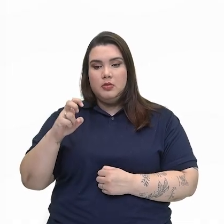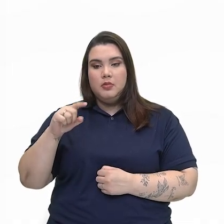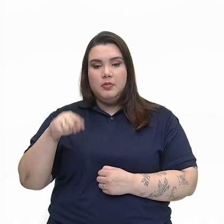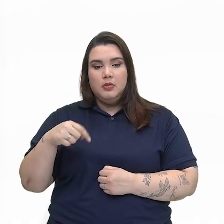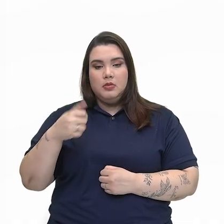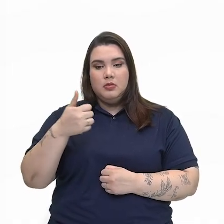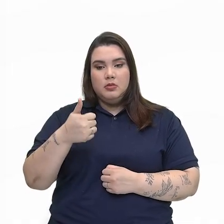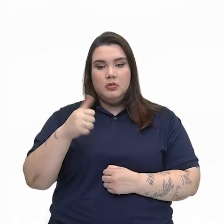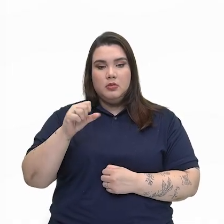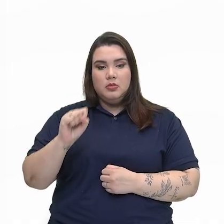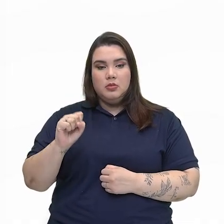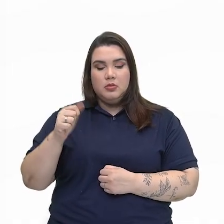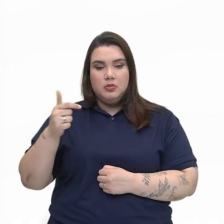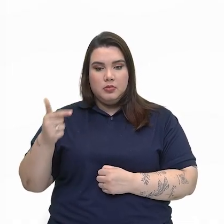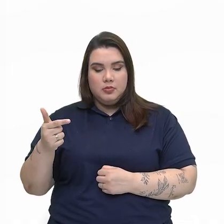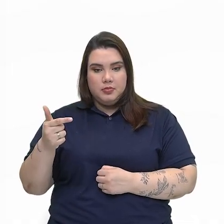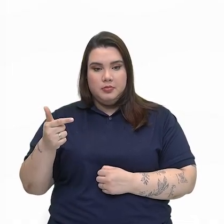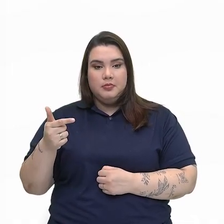35,182.